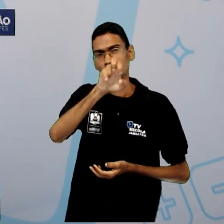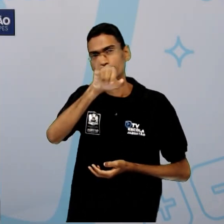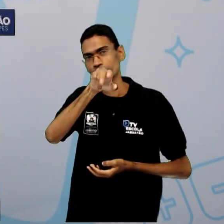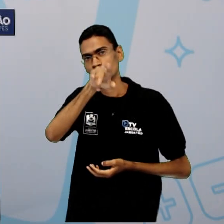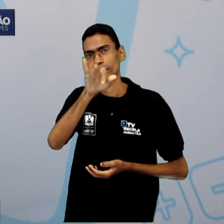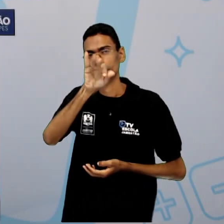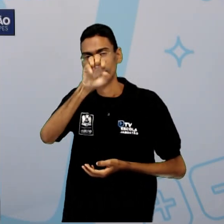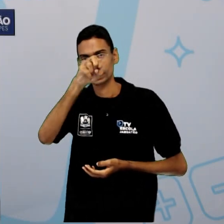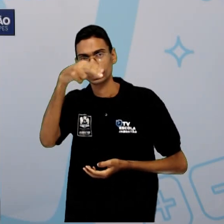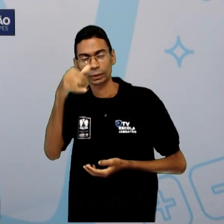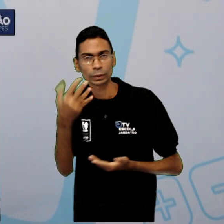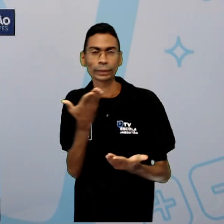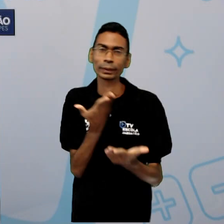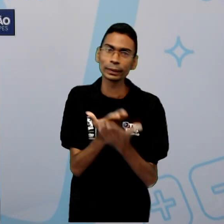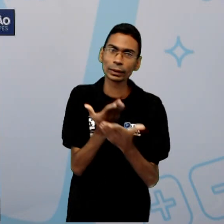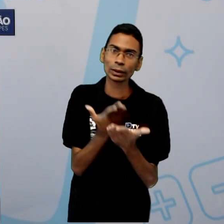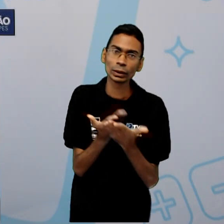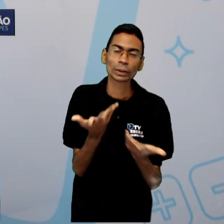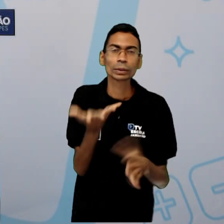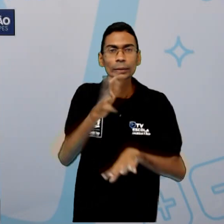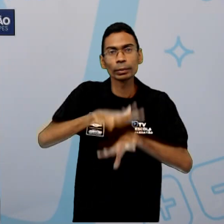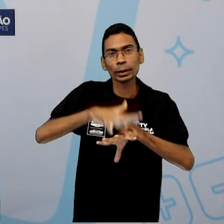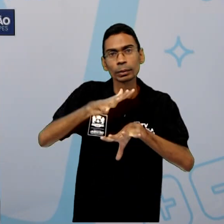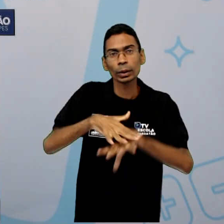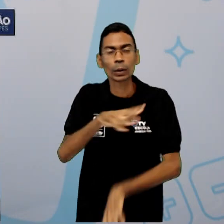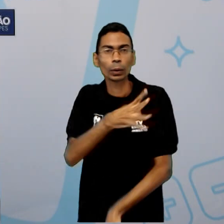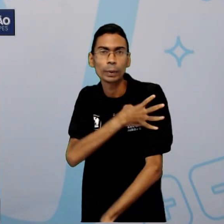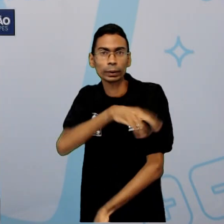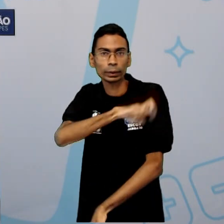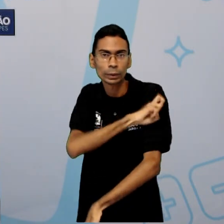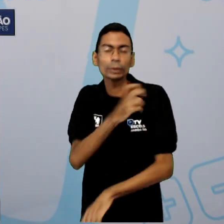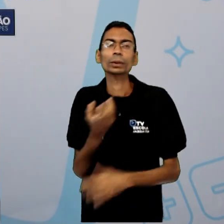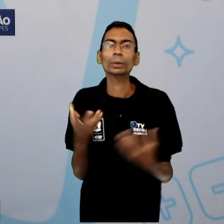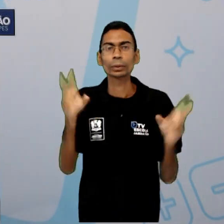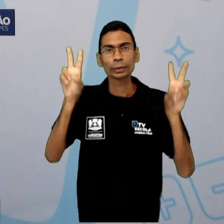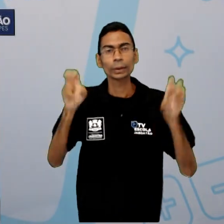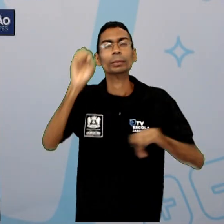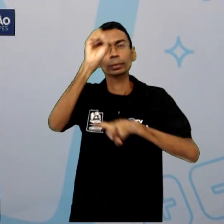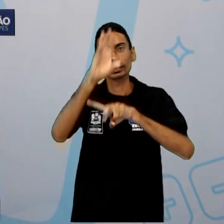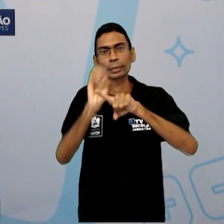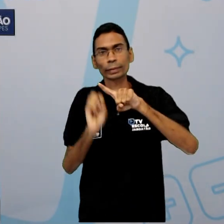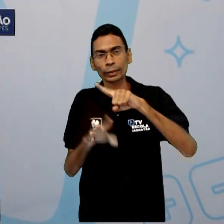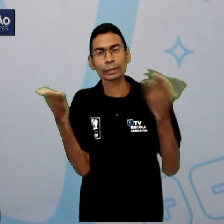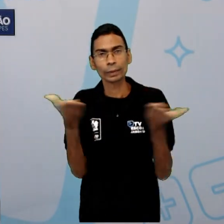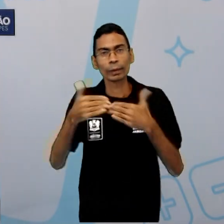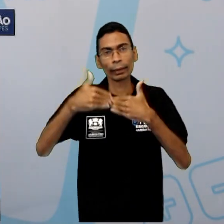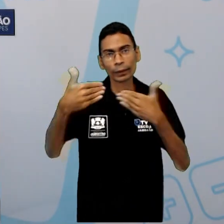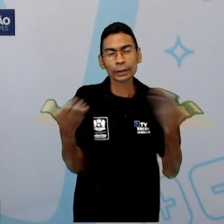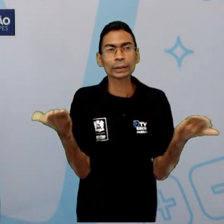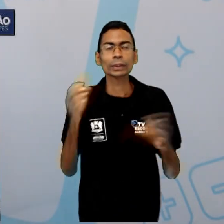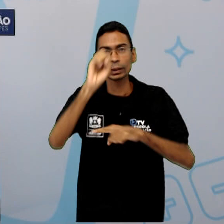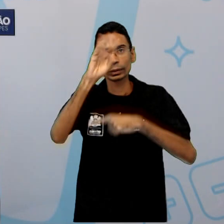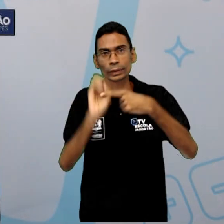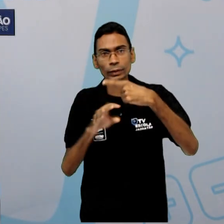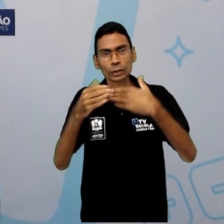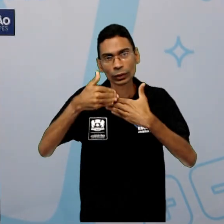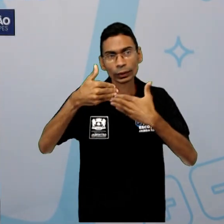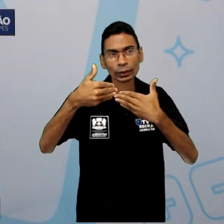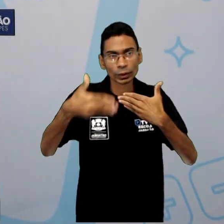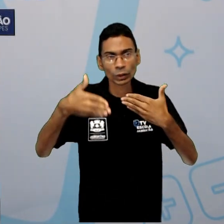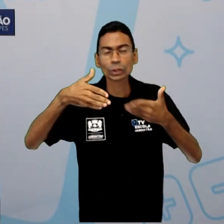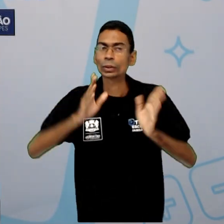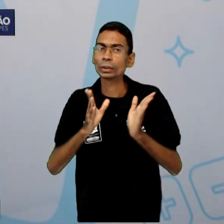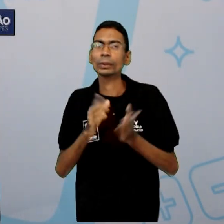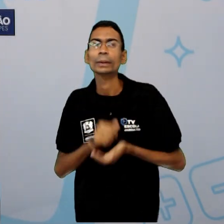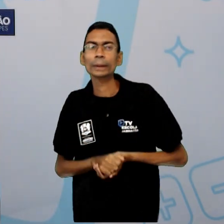e quinto ano. O tema da aula de hoje é fração. Vamos começar? As frações surgiram às margens do rio